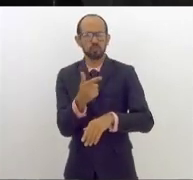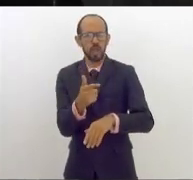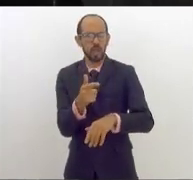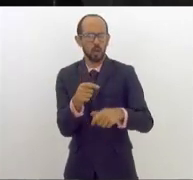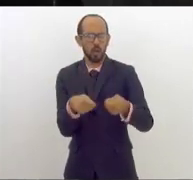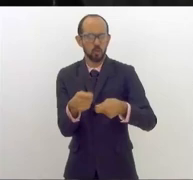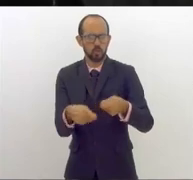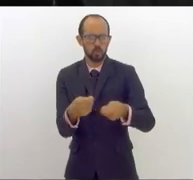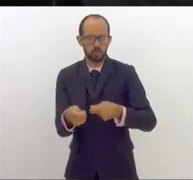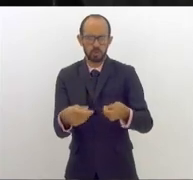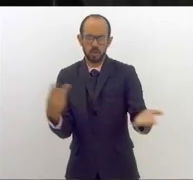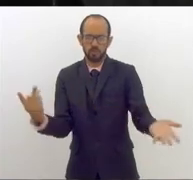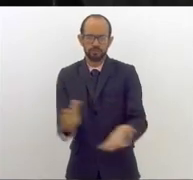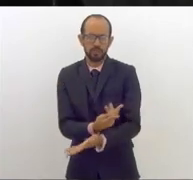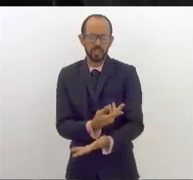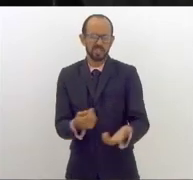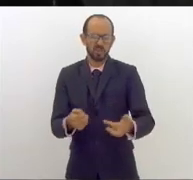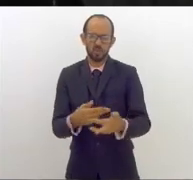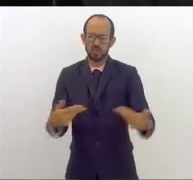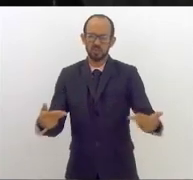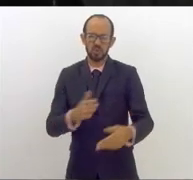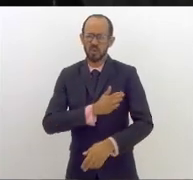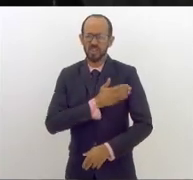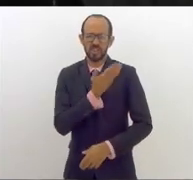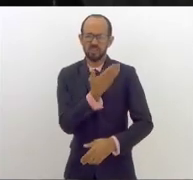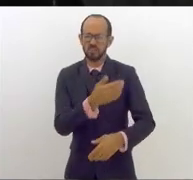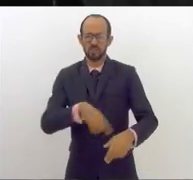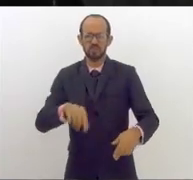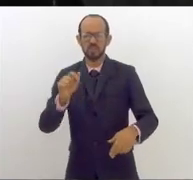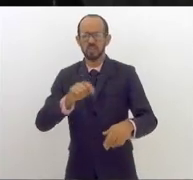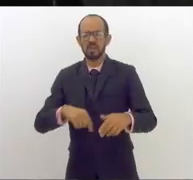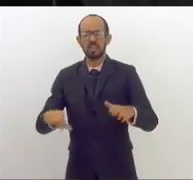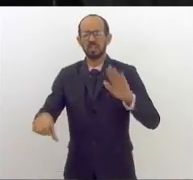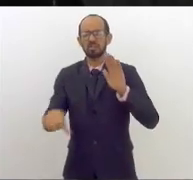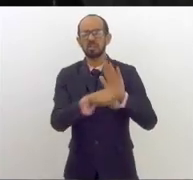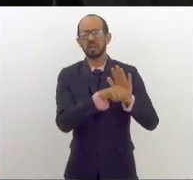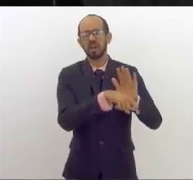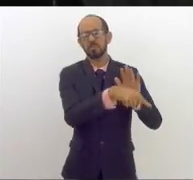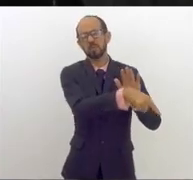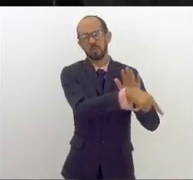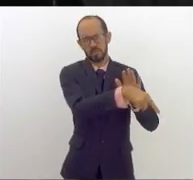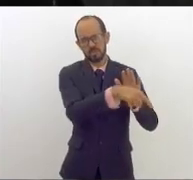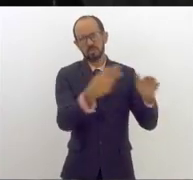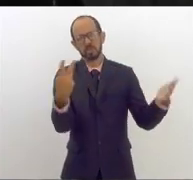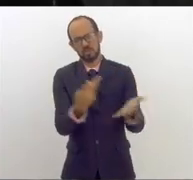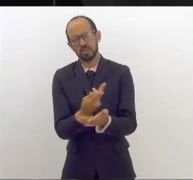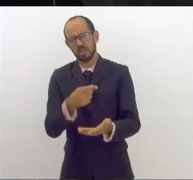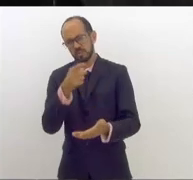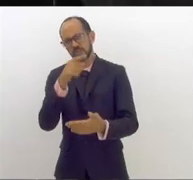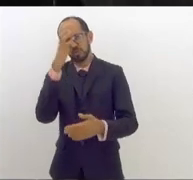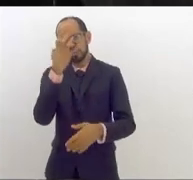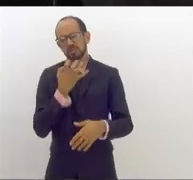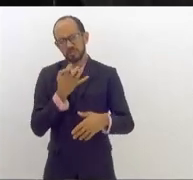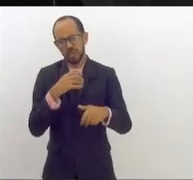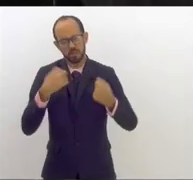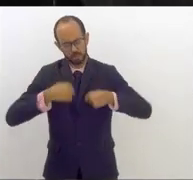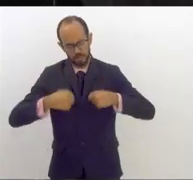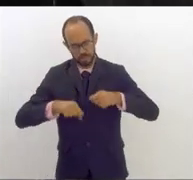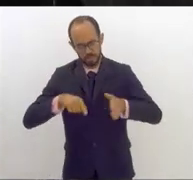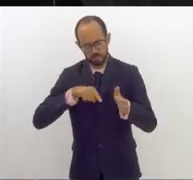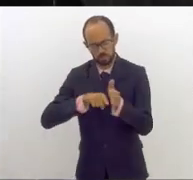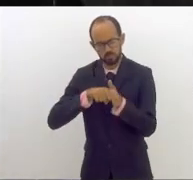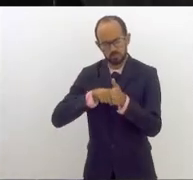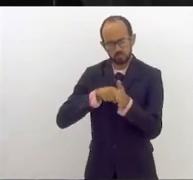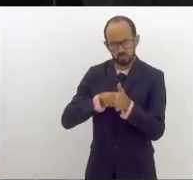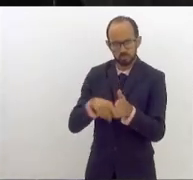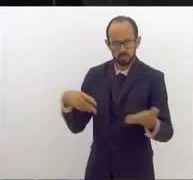aparentemente do arco da velha coisa ligadas ao Crime coisas delituosas então é muito sério e é preciso apurar de